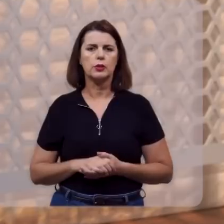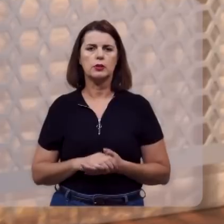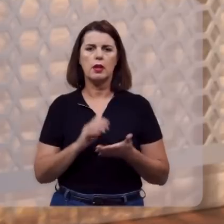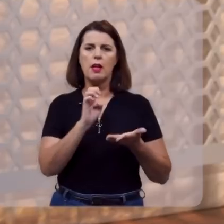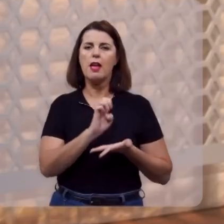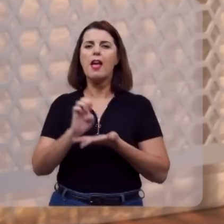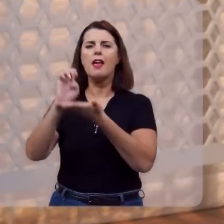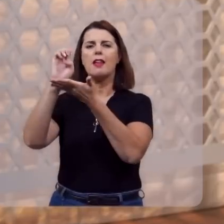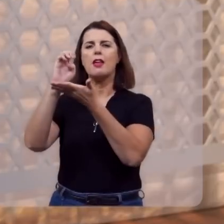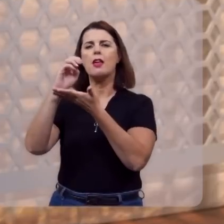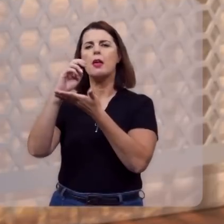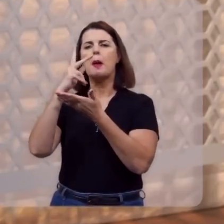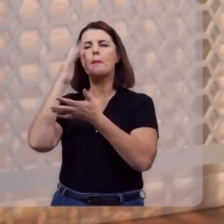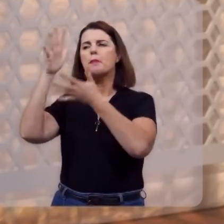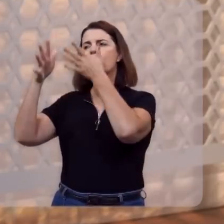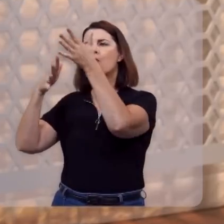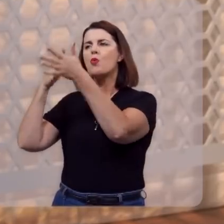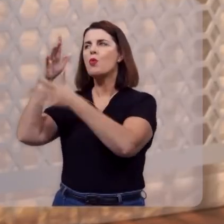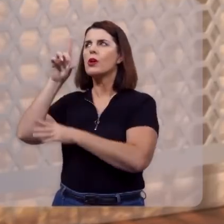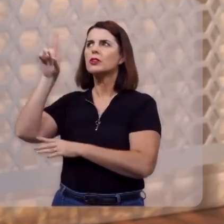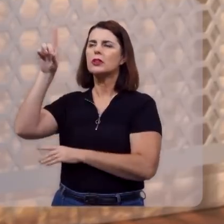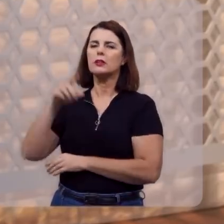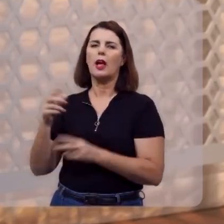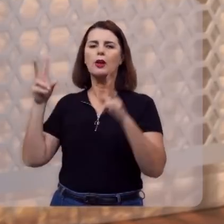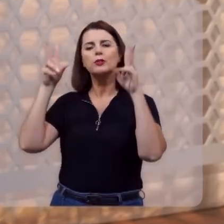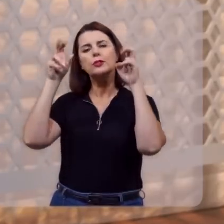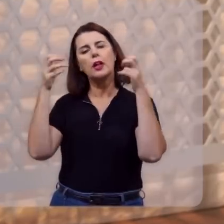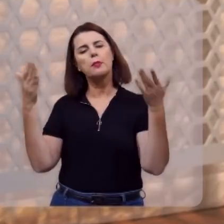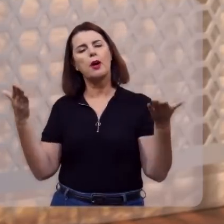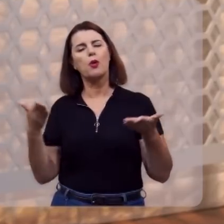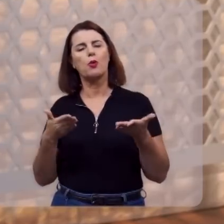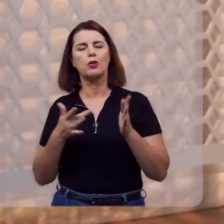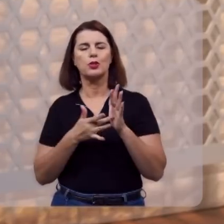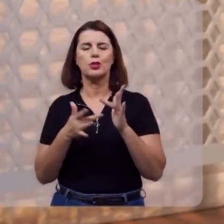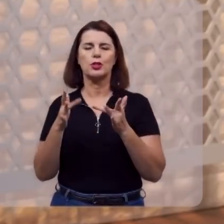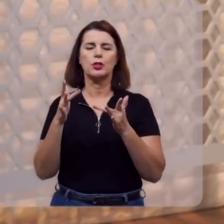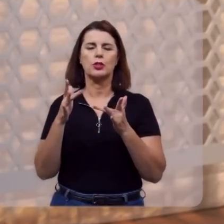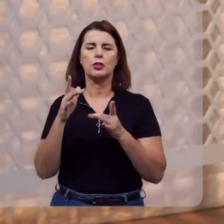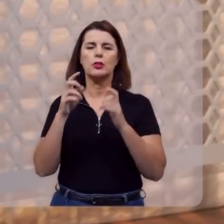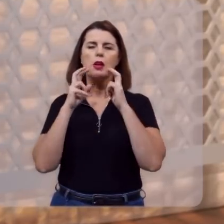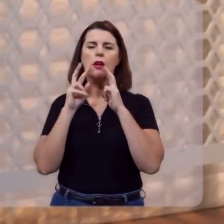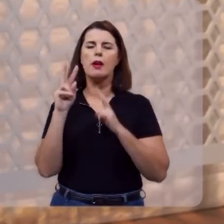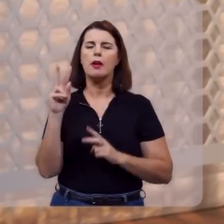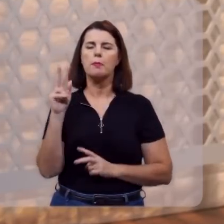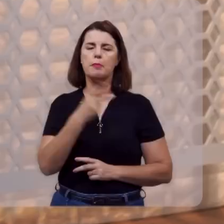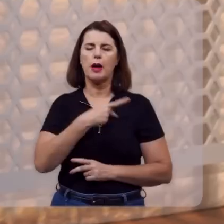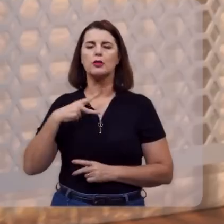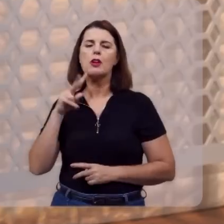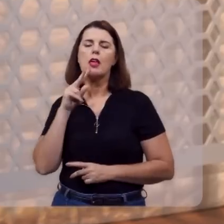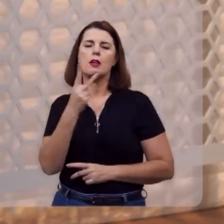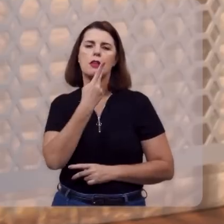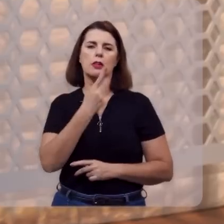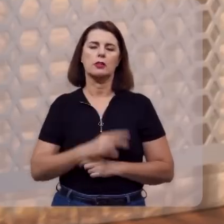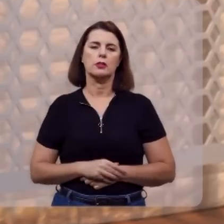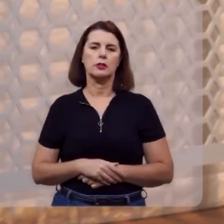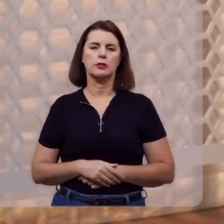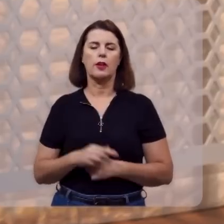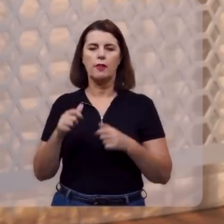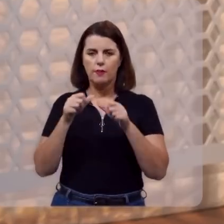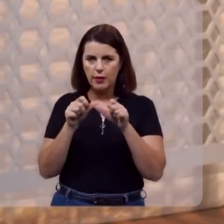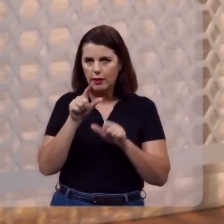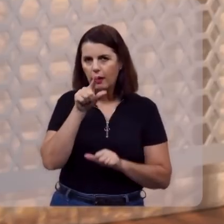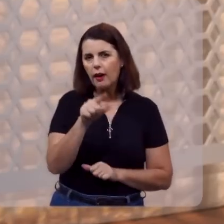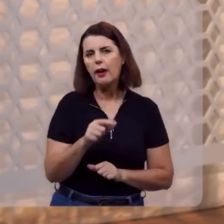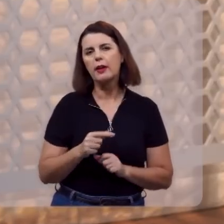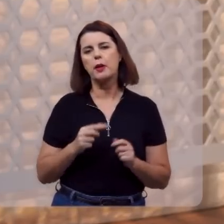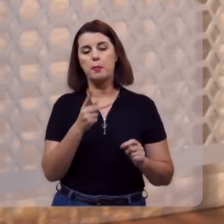temática de hoje, Elias, Boca de Deus, será tema da pregação do reverendo Fernandes Dias Lopes, que vem logo na sequência.